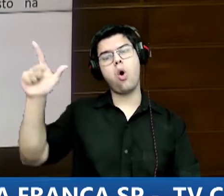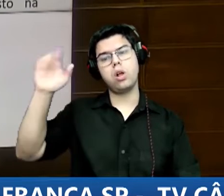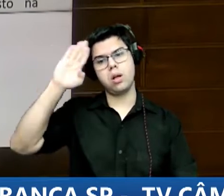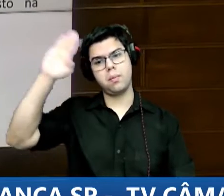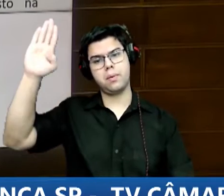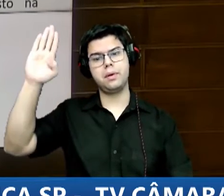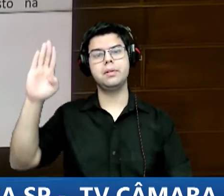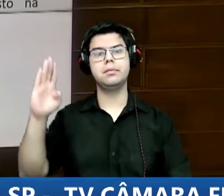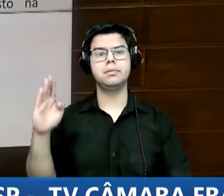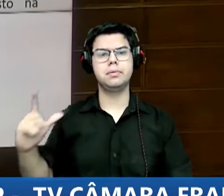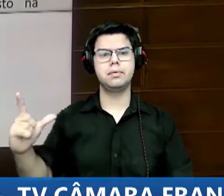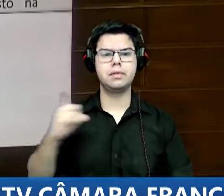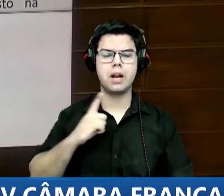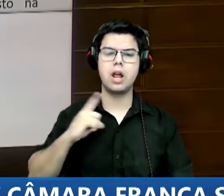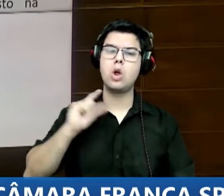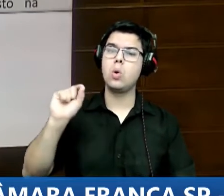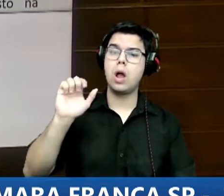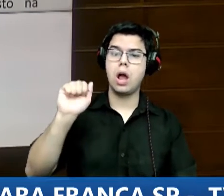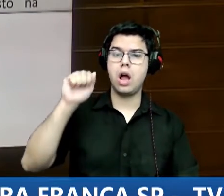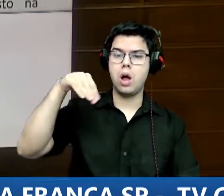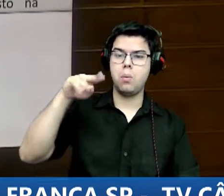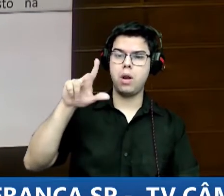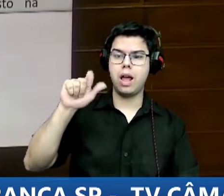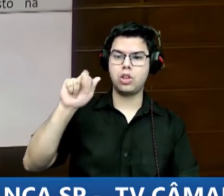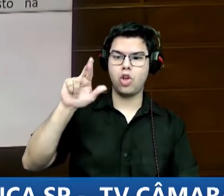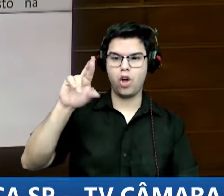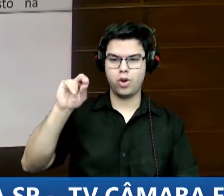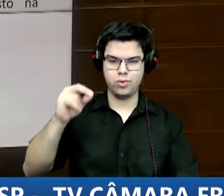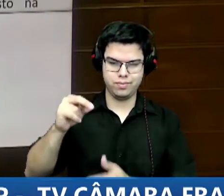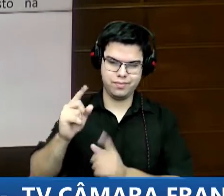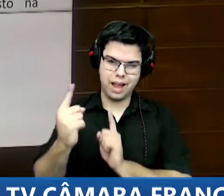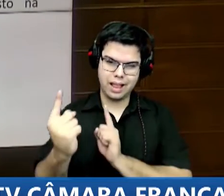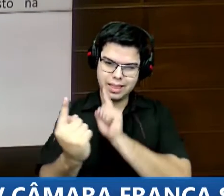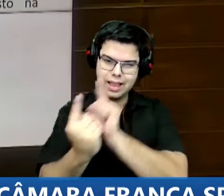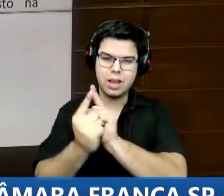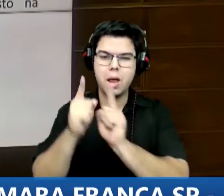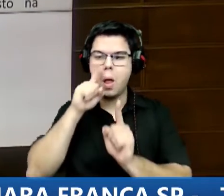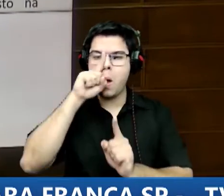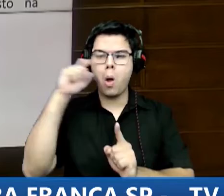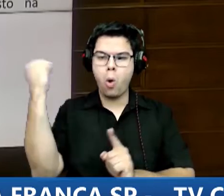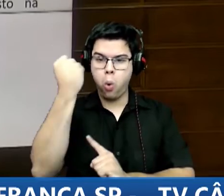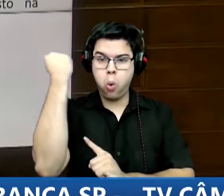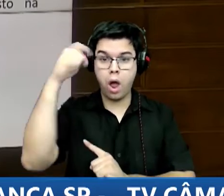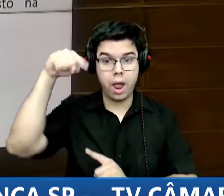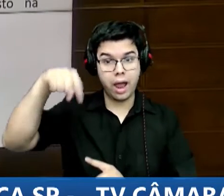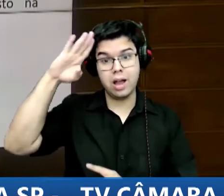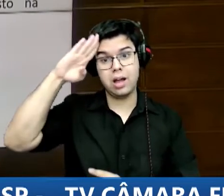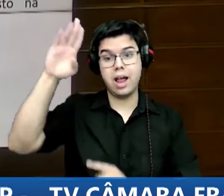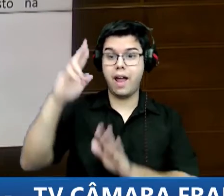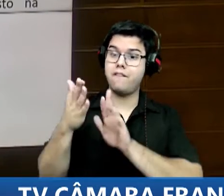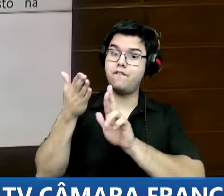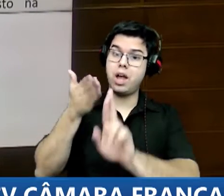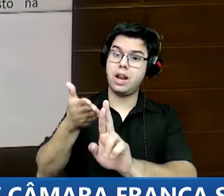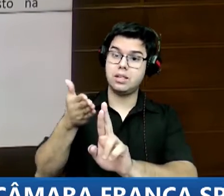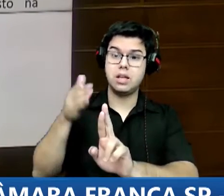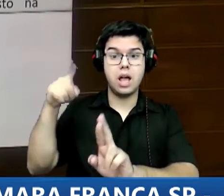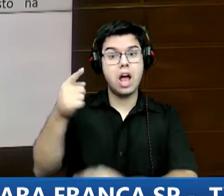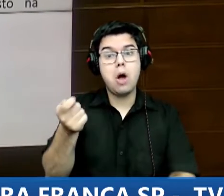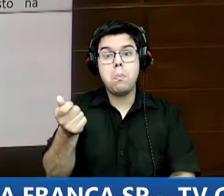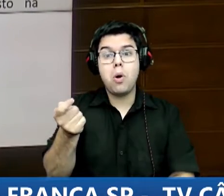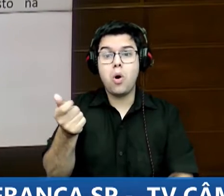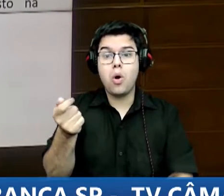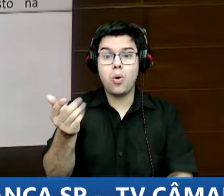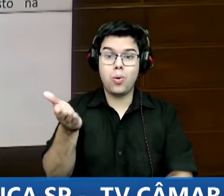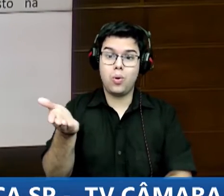o Ambulatório de Atendimento de Alto Risco, é referência no estado de São Paulo. E é uma das poucas iniciativas que nós temos para essa faixa etária. Pode